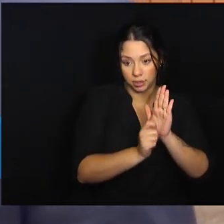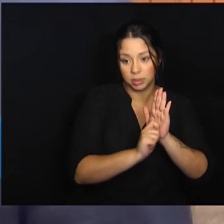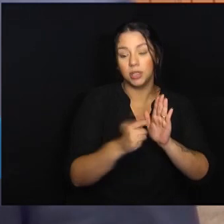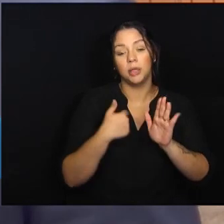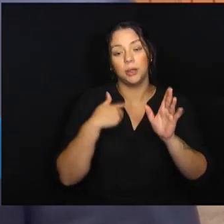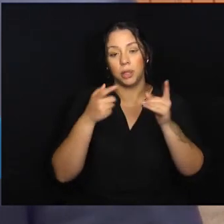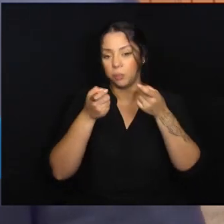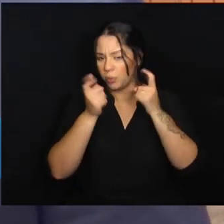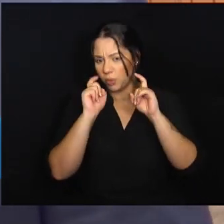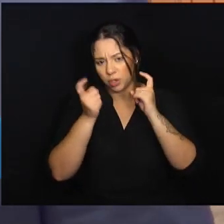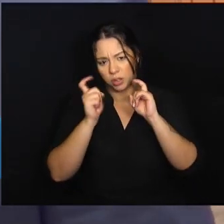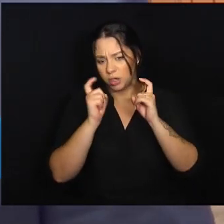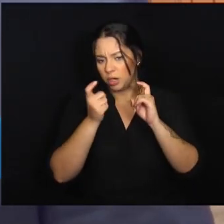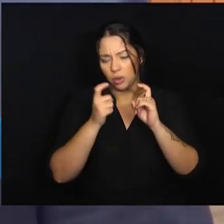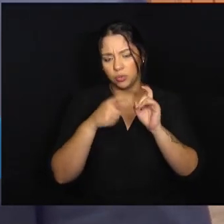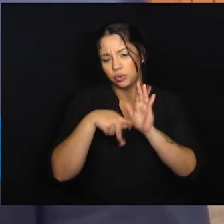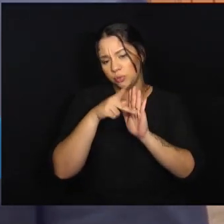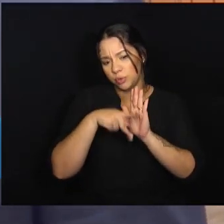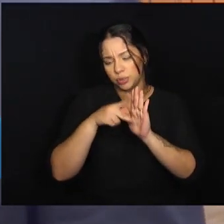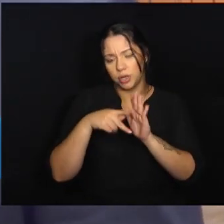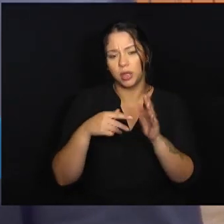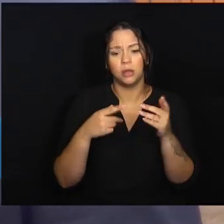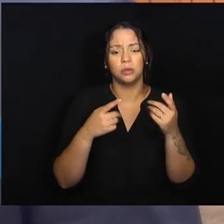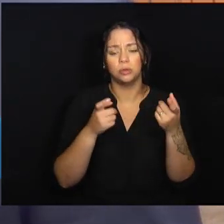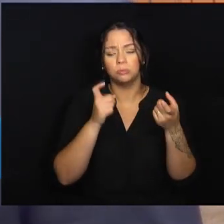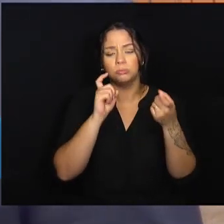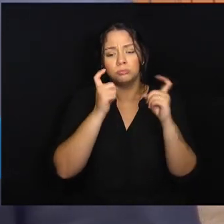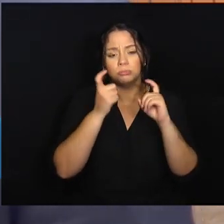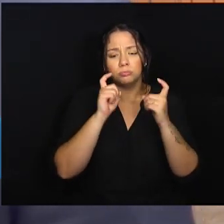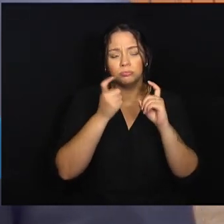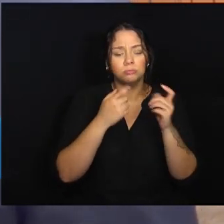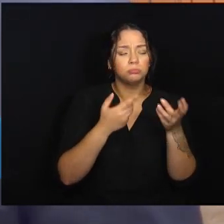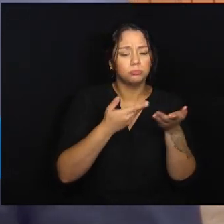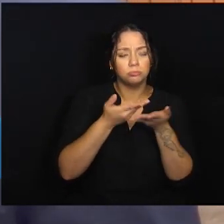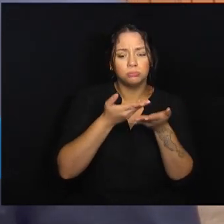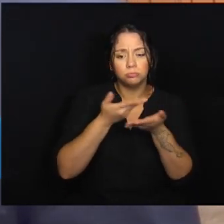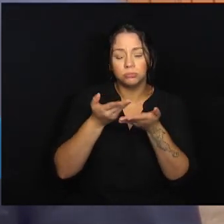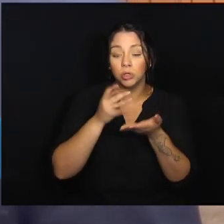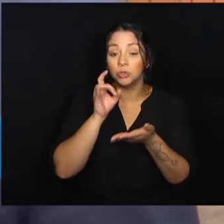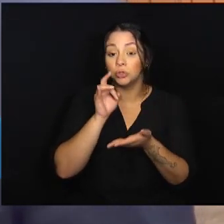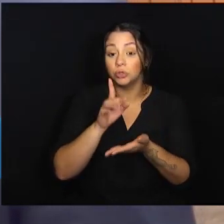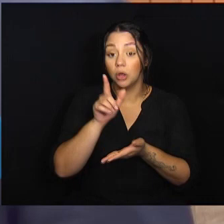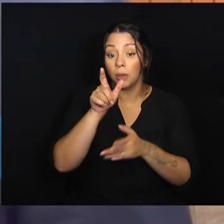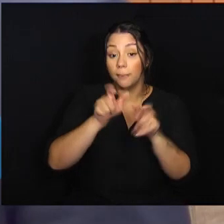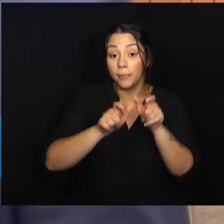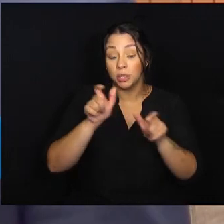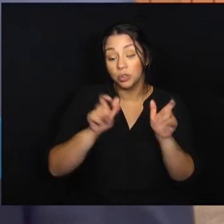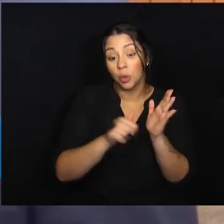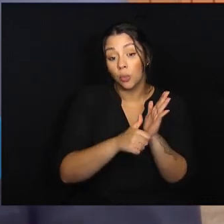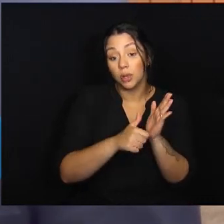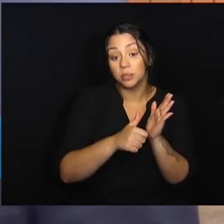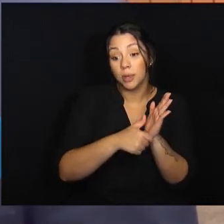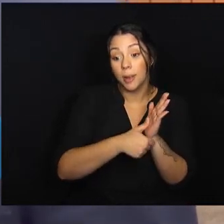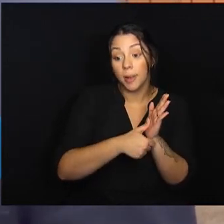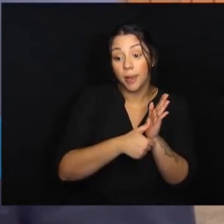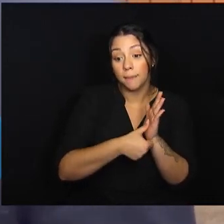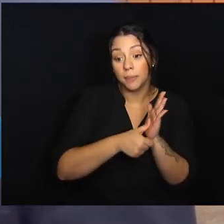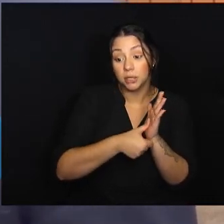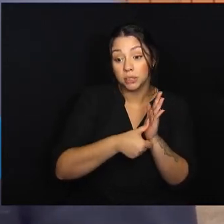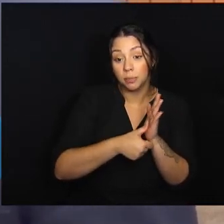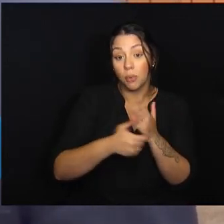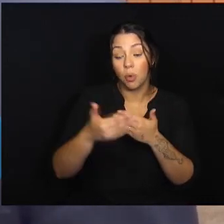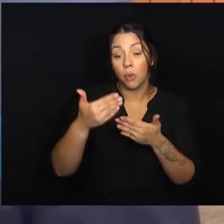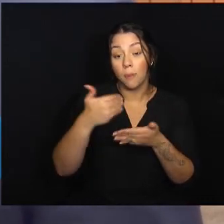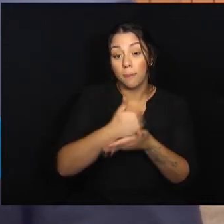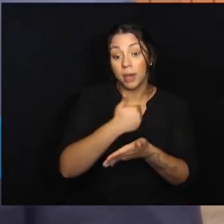sobre um debate de um projeto, e nessa reunião só os membros, alguns, e pouca participação